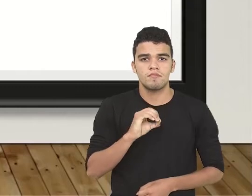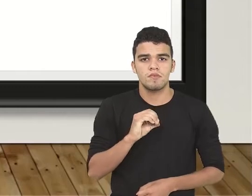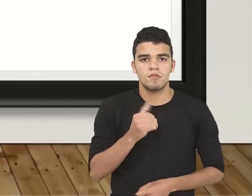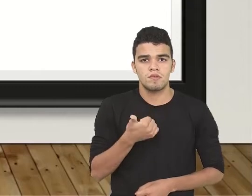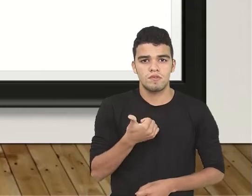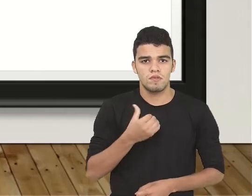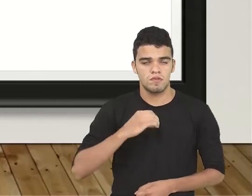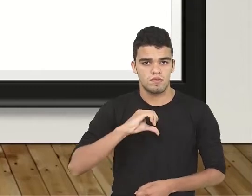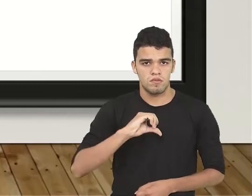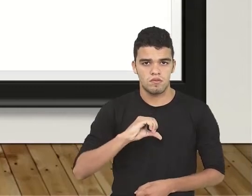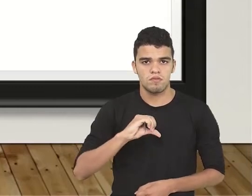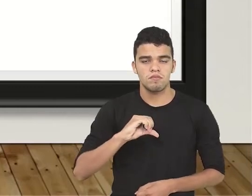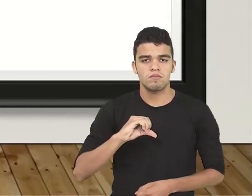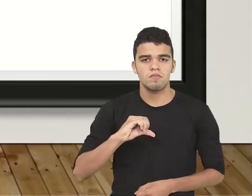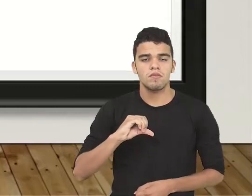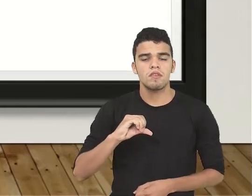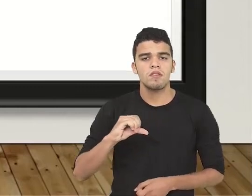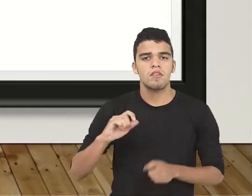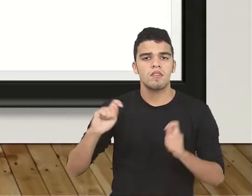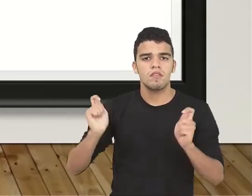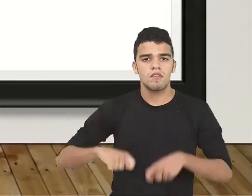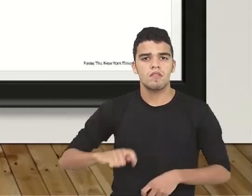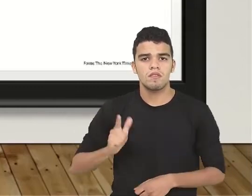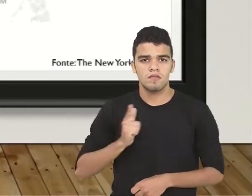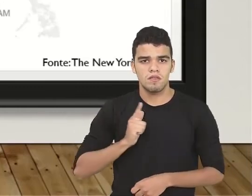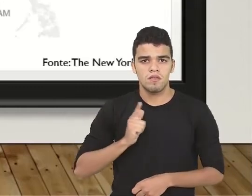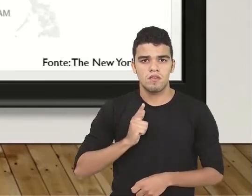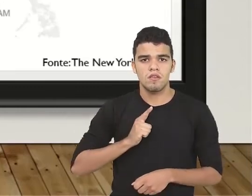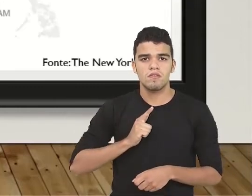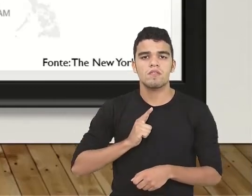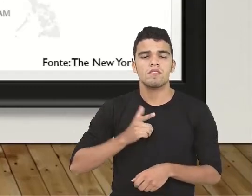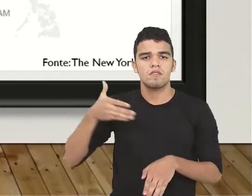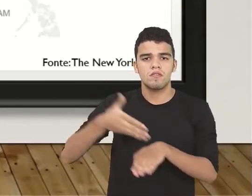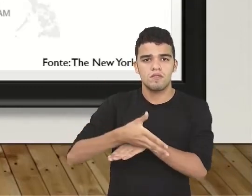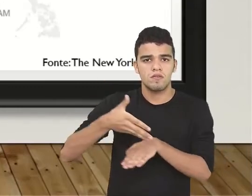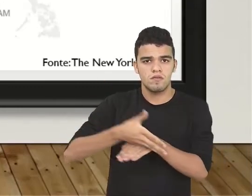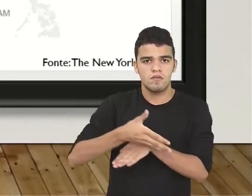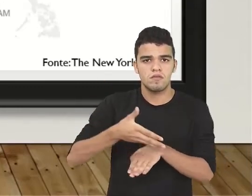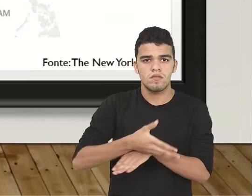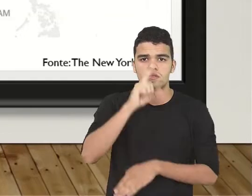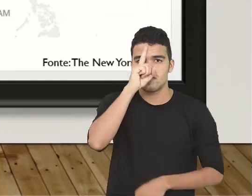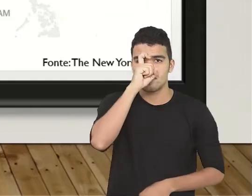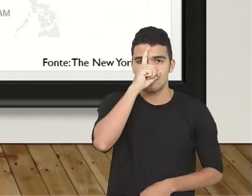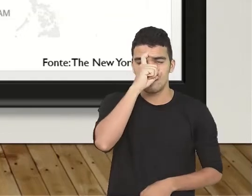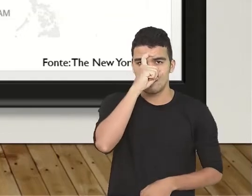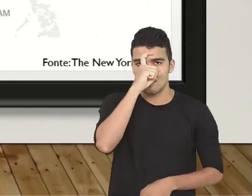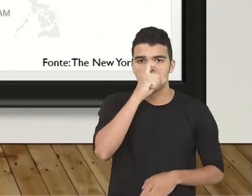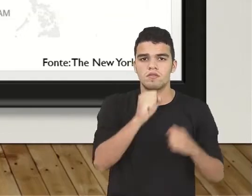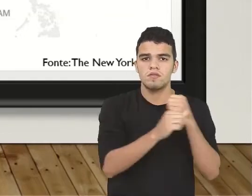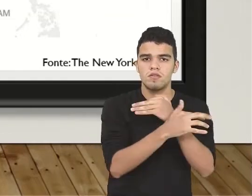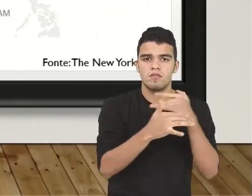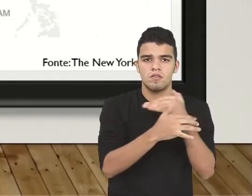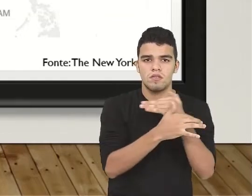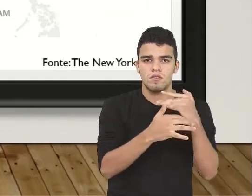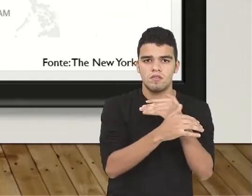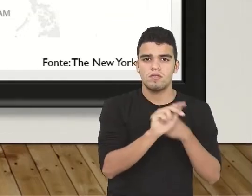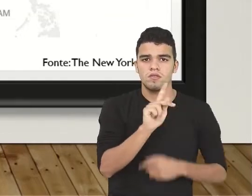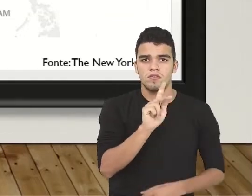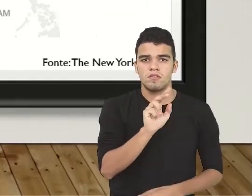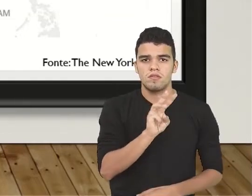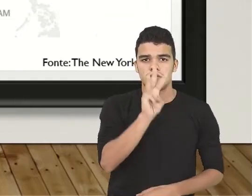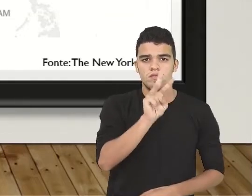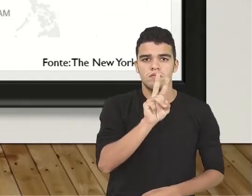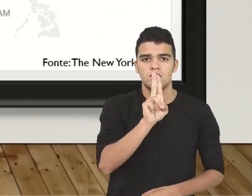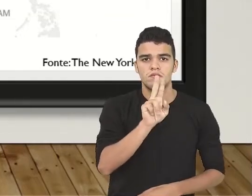deram entrada num hospital de uma província lá da China, chamada Wuhan, 4 pessoas que